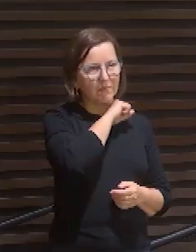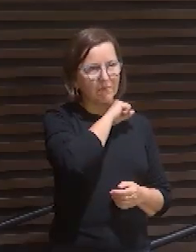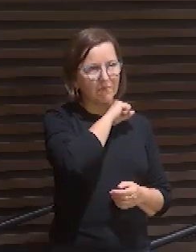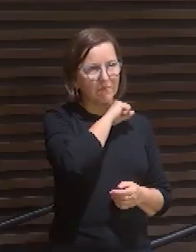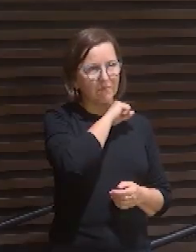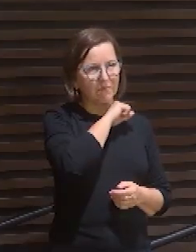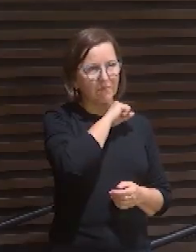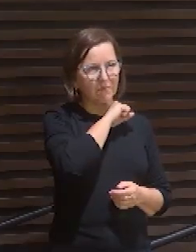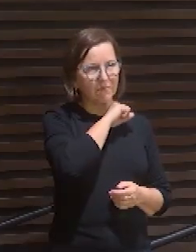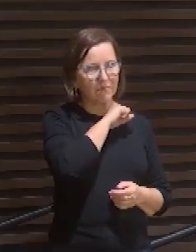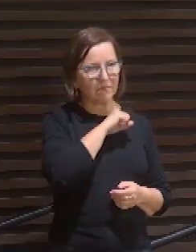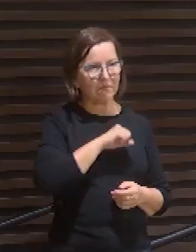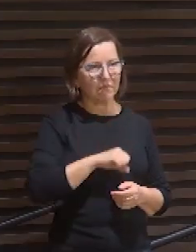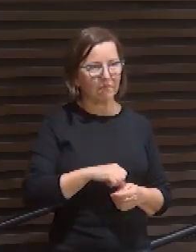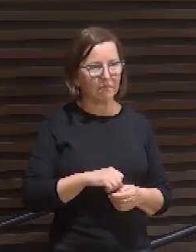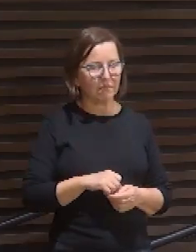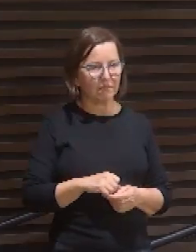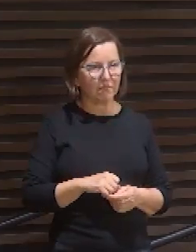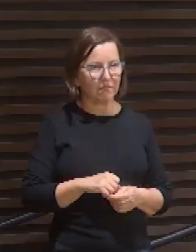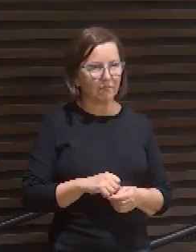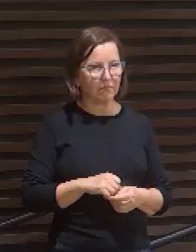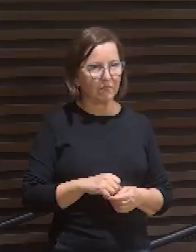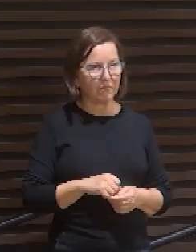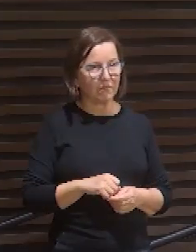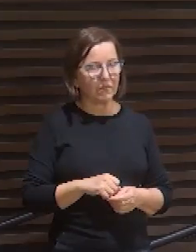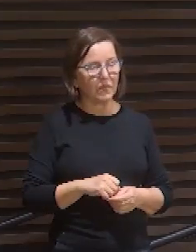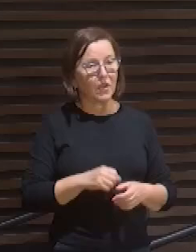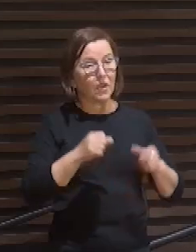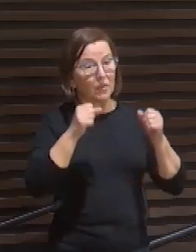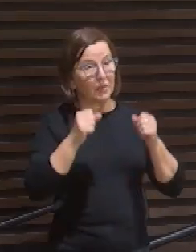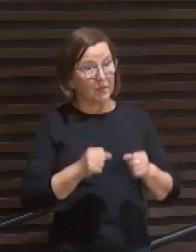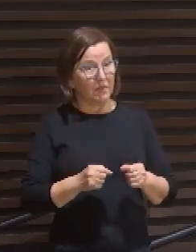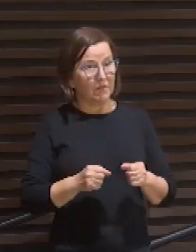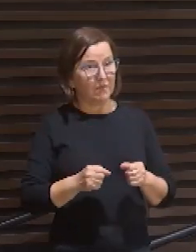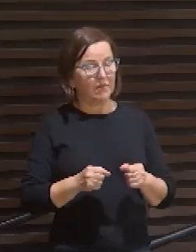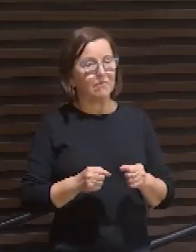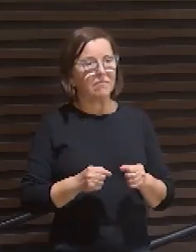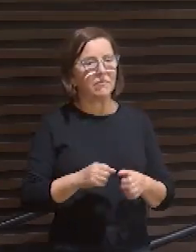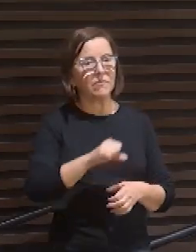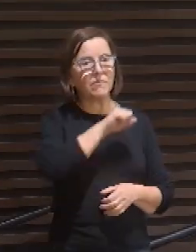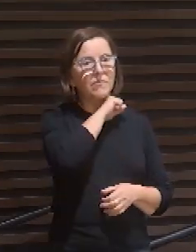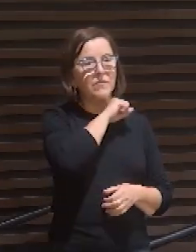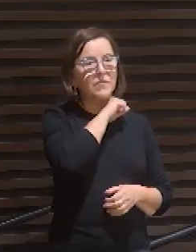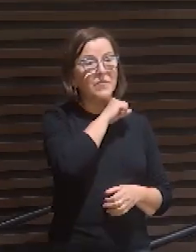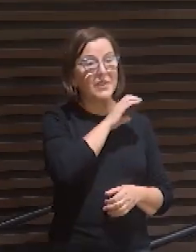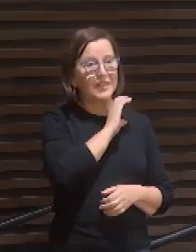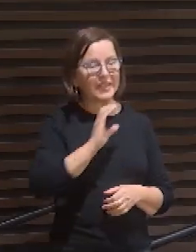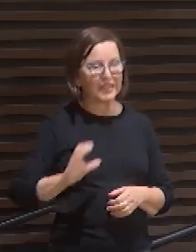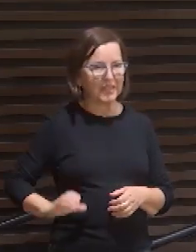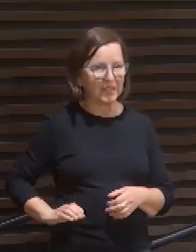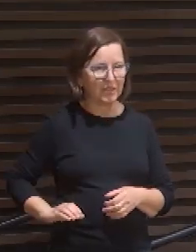suficiência do sacrifício de Cristo. O sacrifício dele não pode